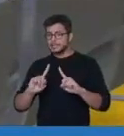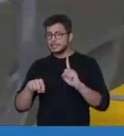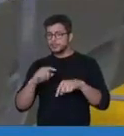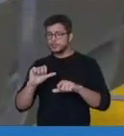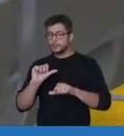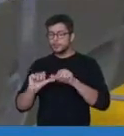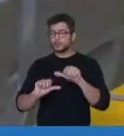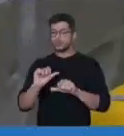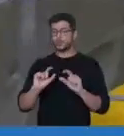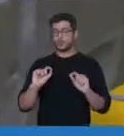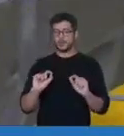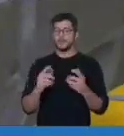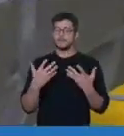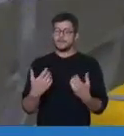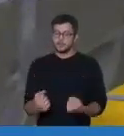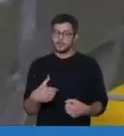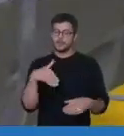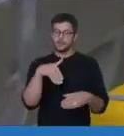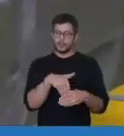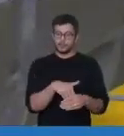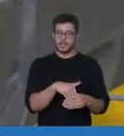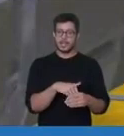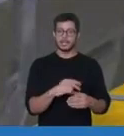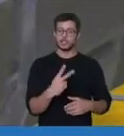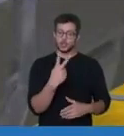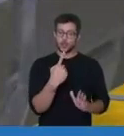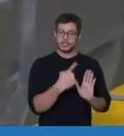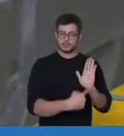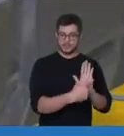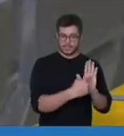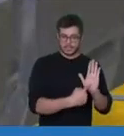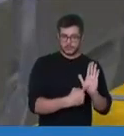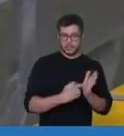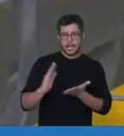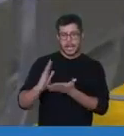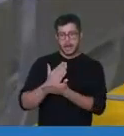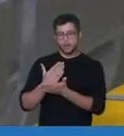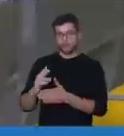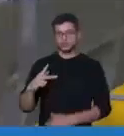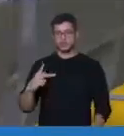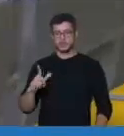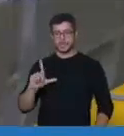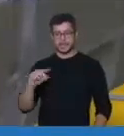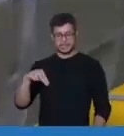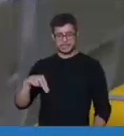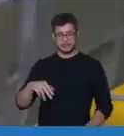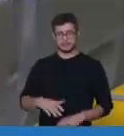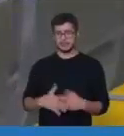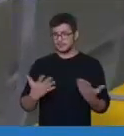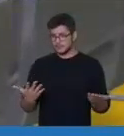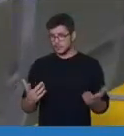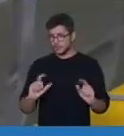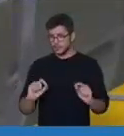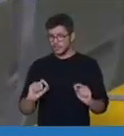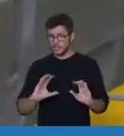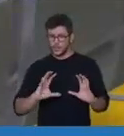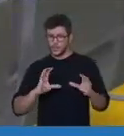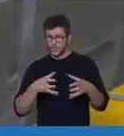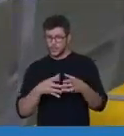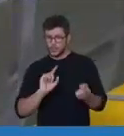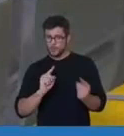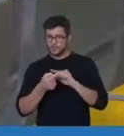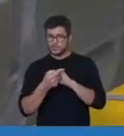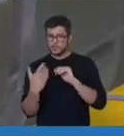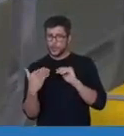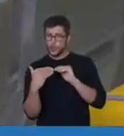tá certo? Então, de uma certa forma, como é que pode dizer que a oposição é contra o país? De forma alguma. Nós apenas